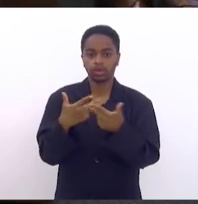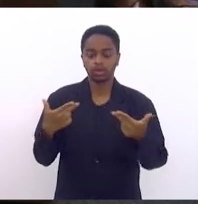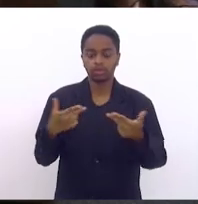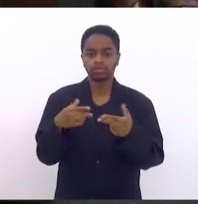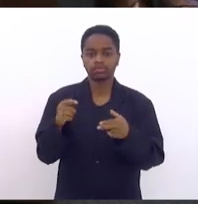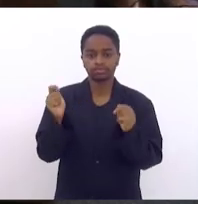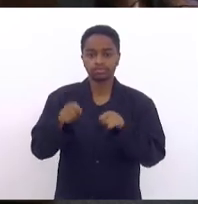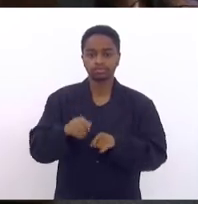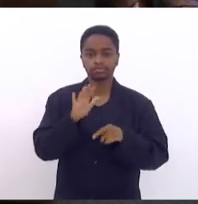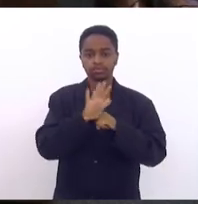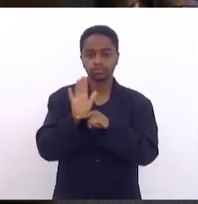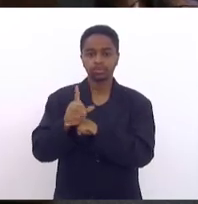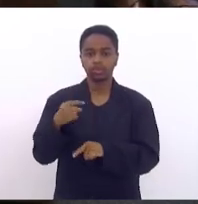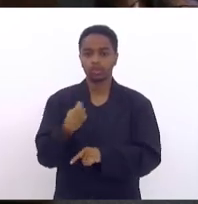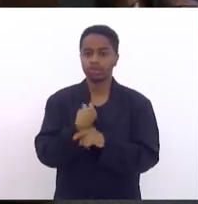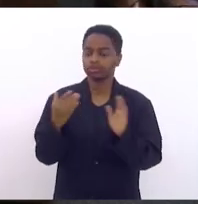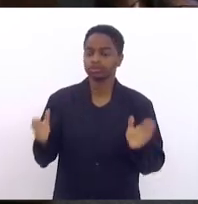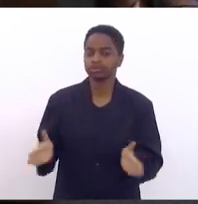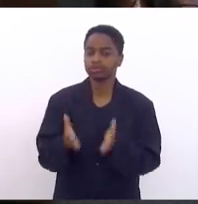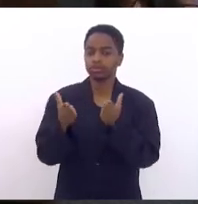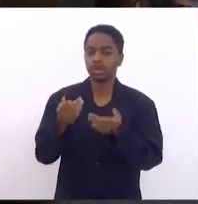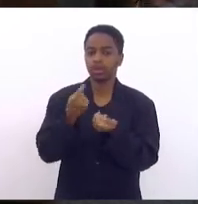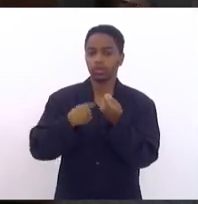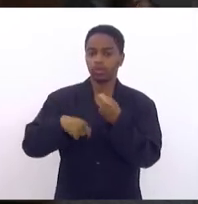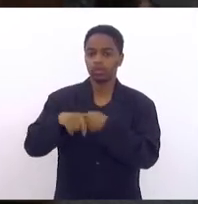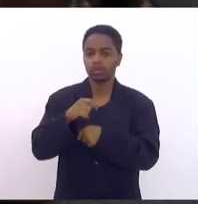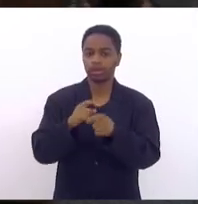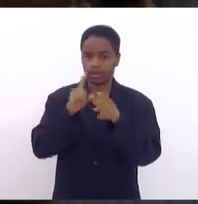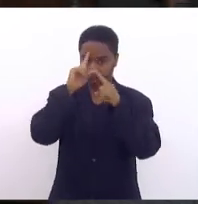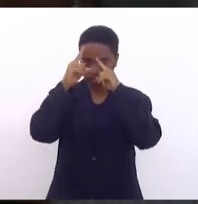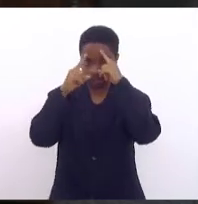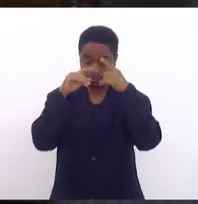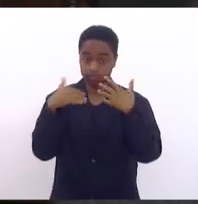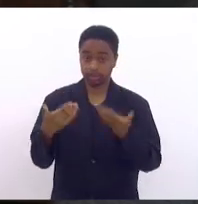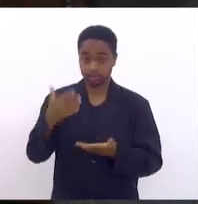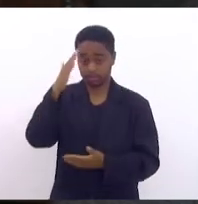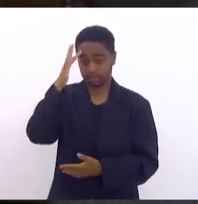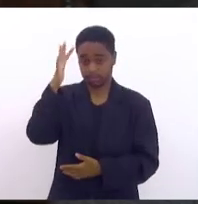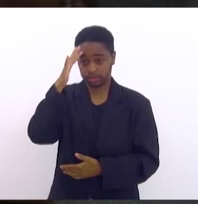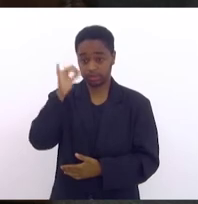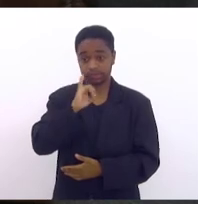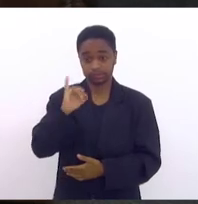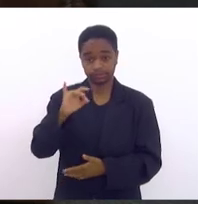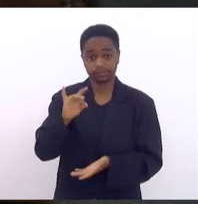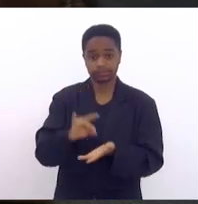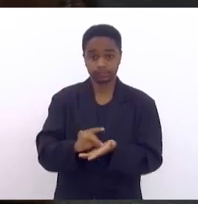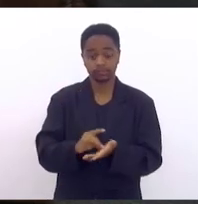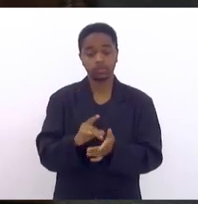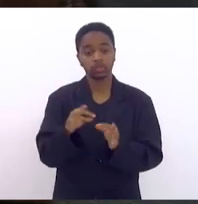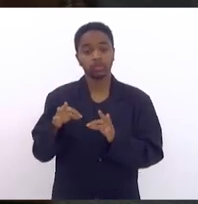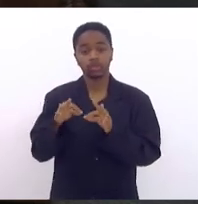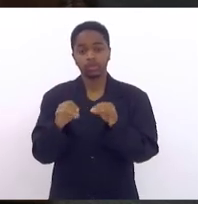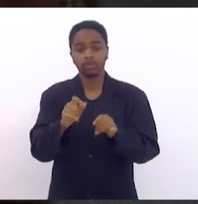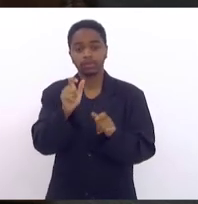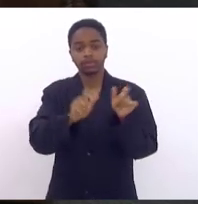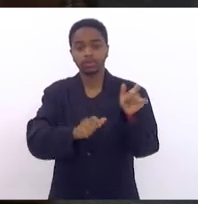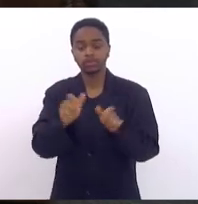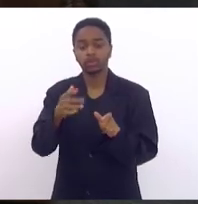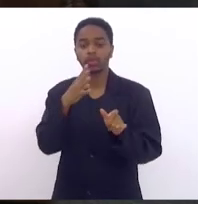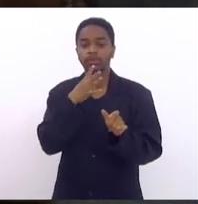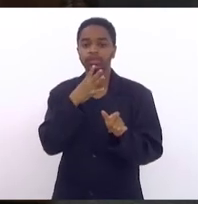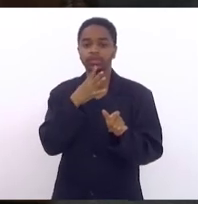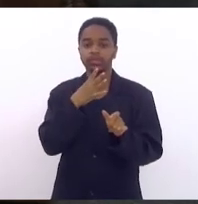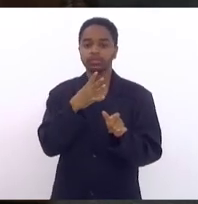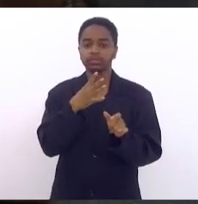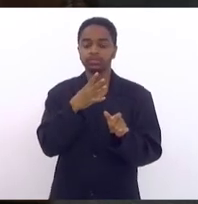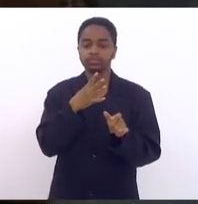a estimular a economia criativa nos territórios. Imagine, presidente, se todo mundo pudesse saber a cultura